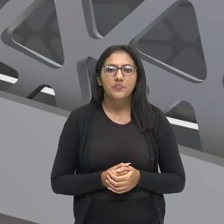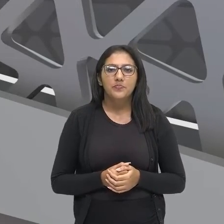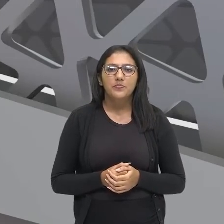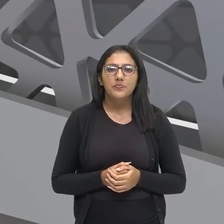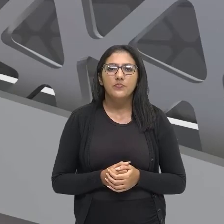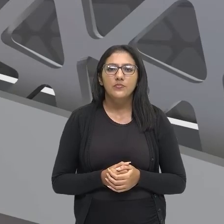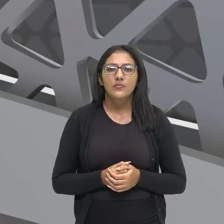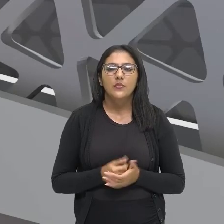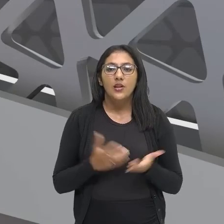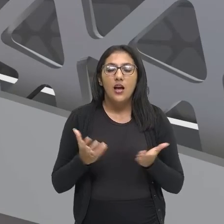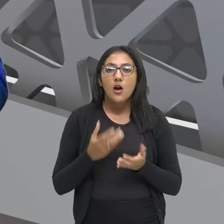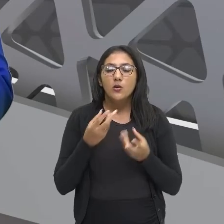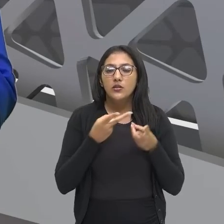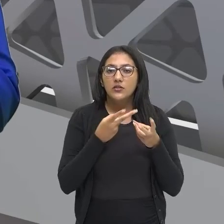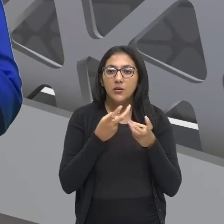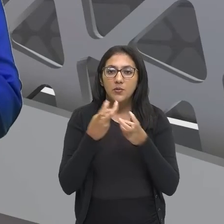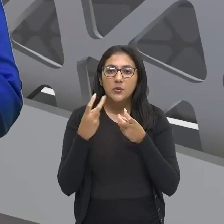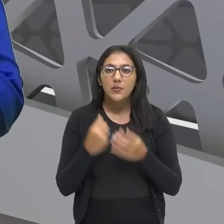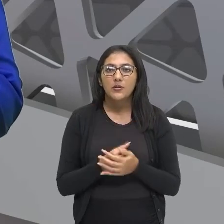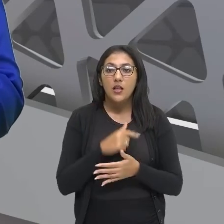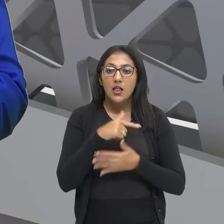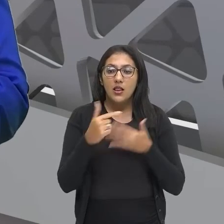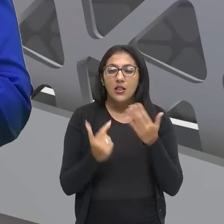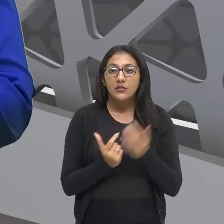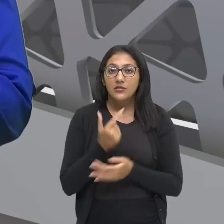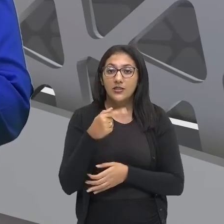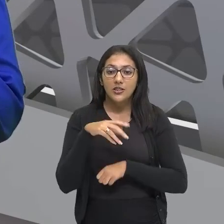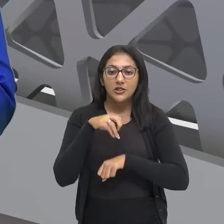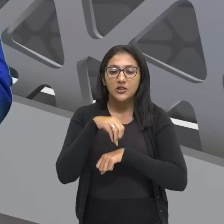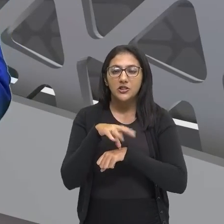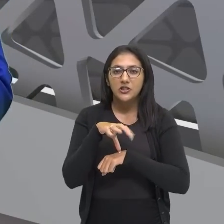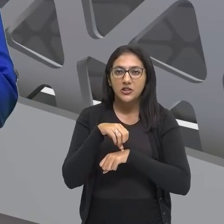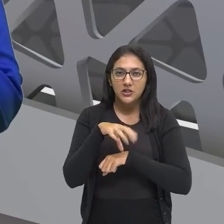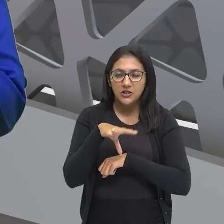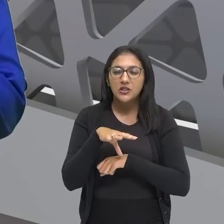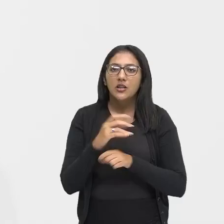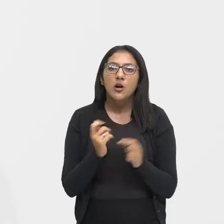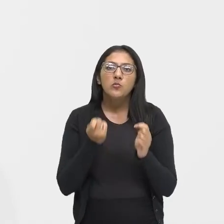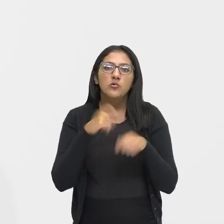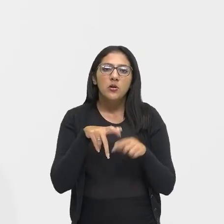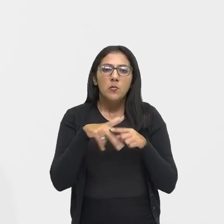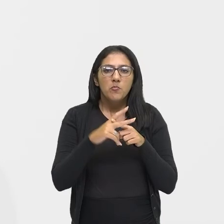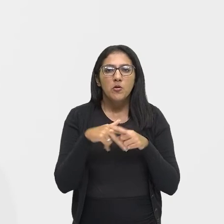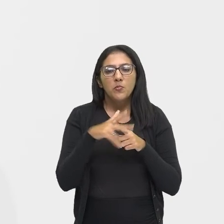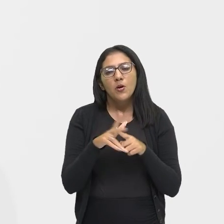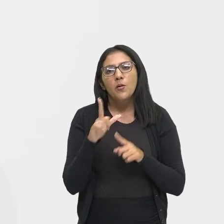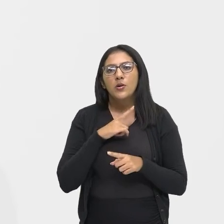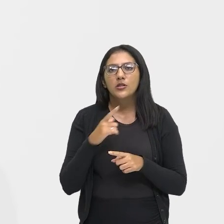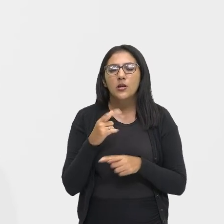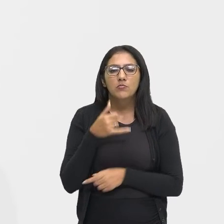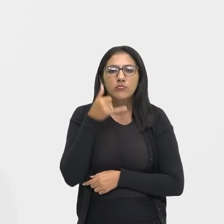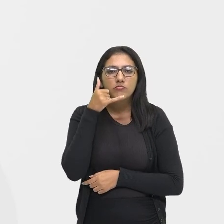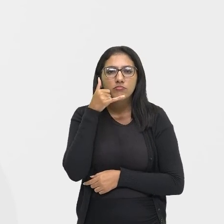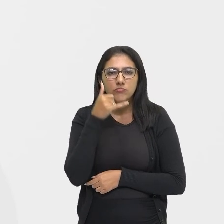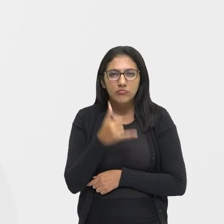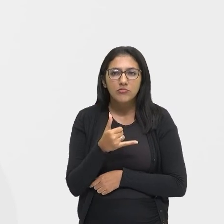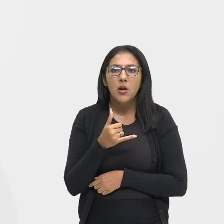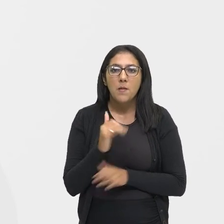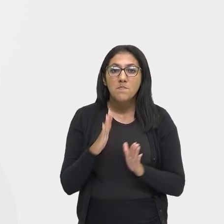é que quando aparece o problema, ela vai tentar corrigir aquele problema.